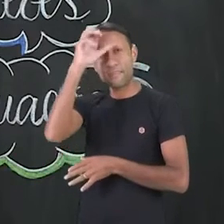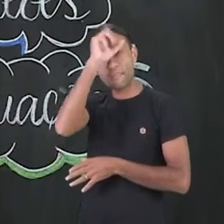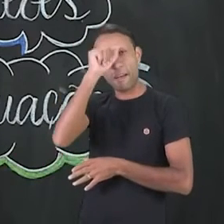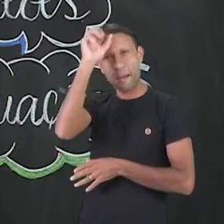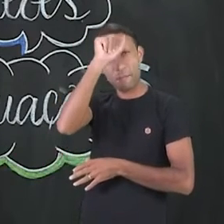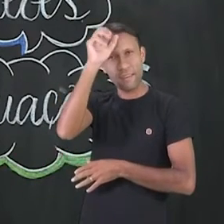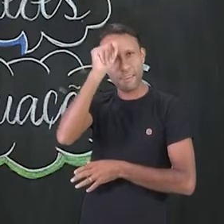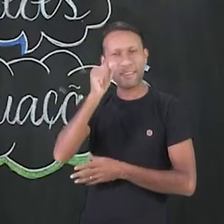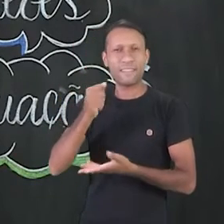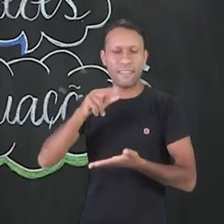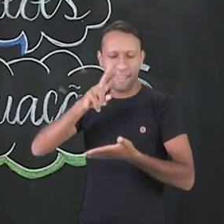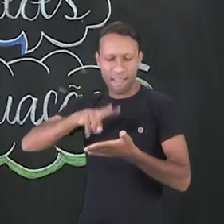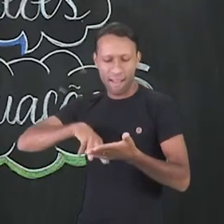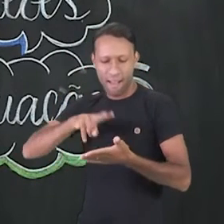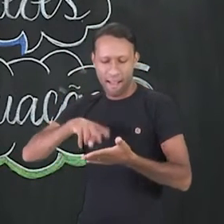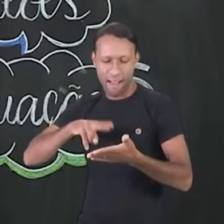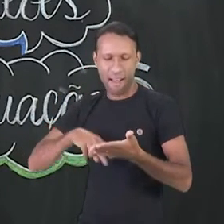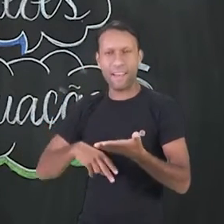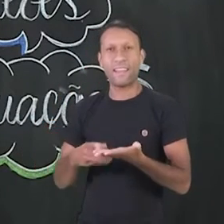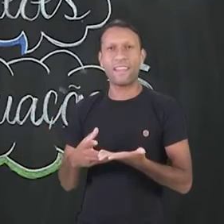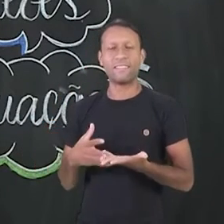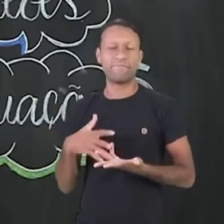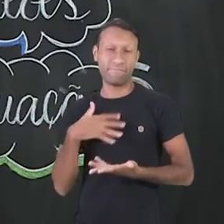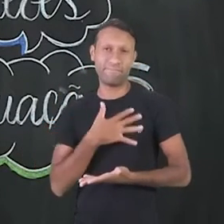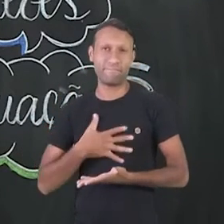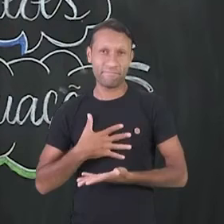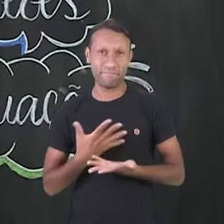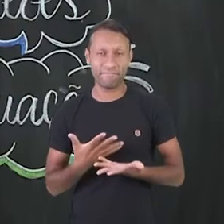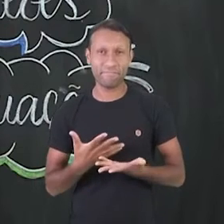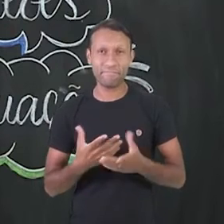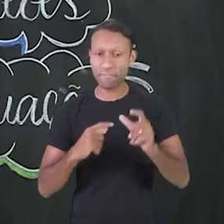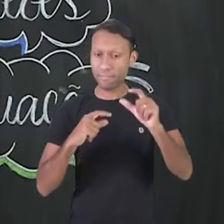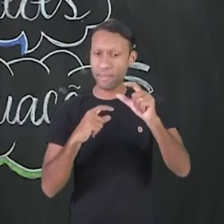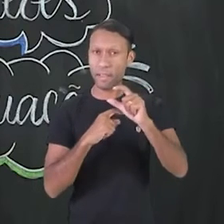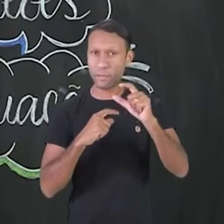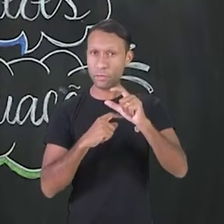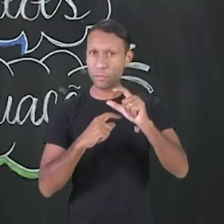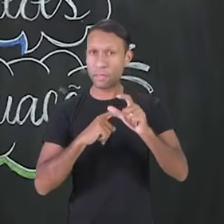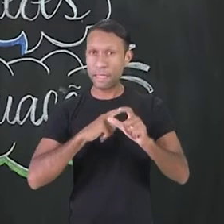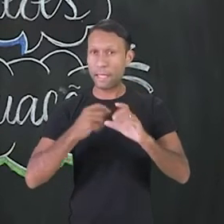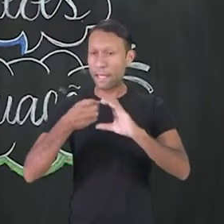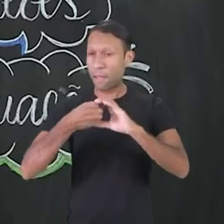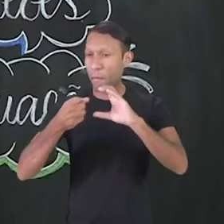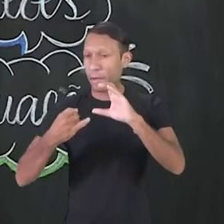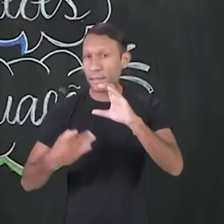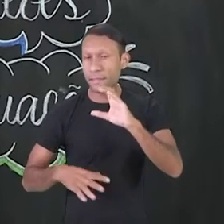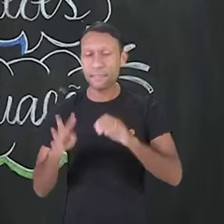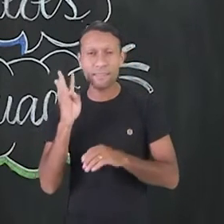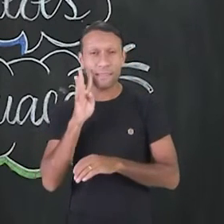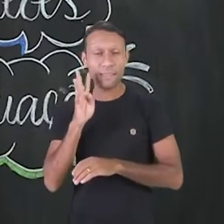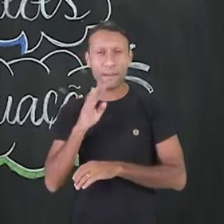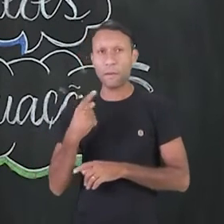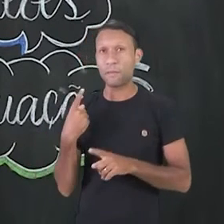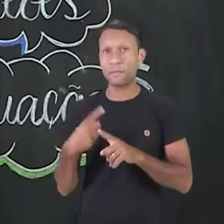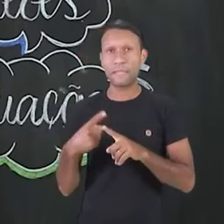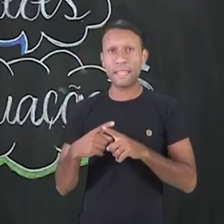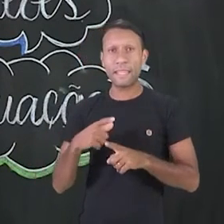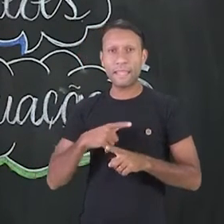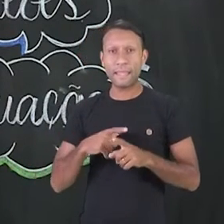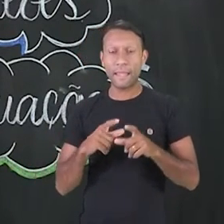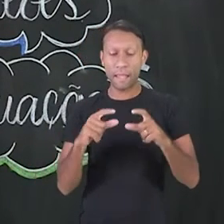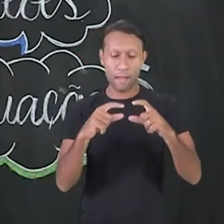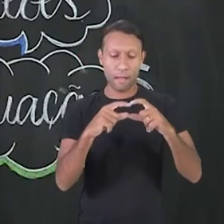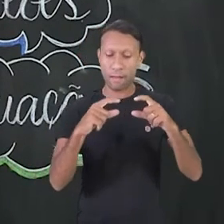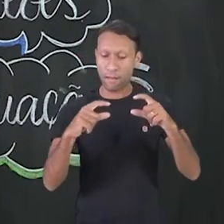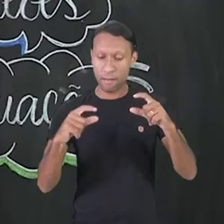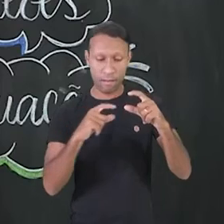acesso ao universo da leitura, né? Que é quando a gente começa a aprender a gostar de ler. E as histórias em quadrinhos têm uma característica legal, que é essa dimensão